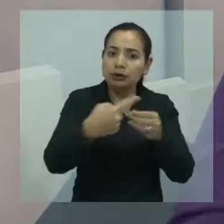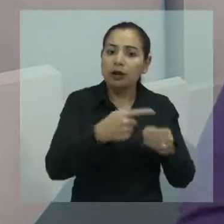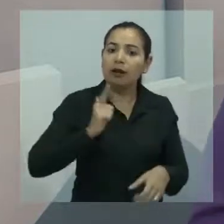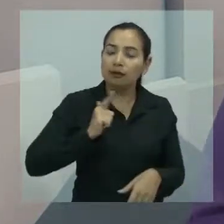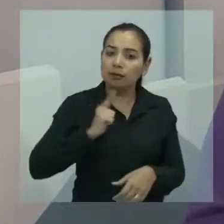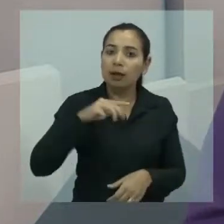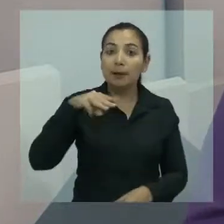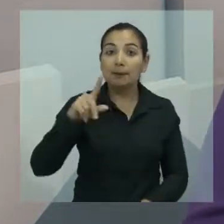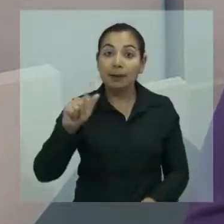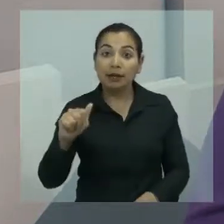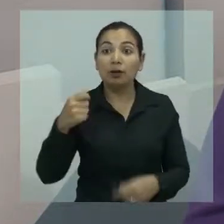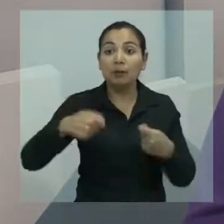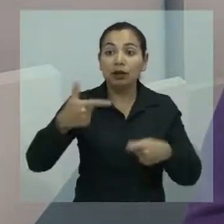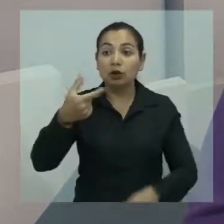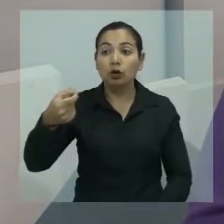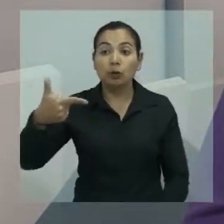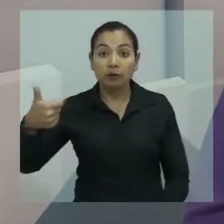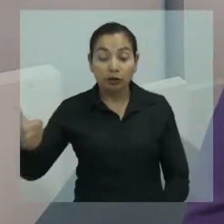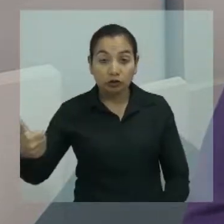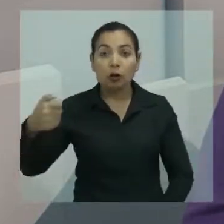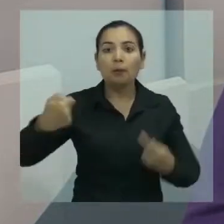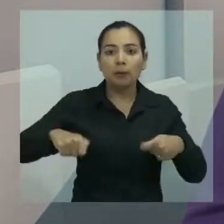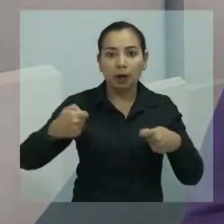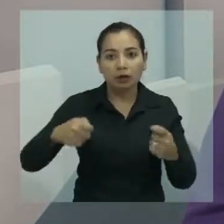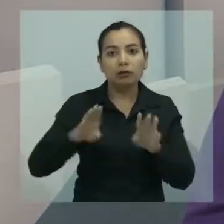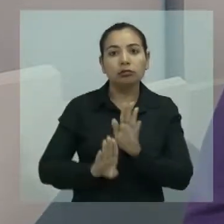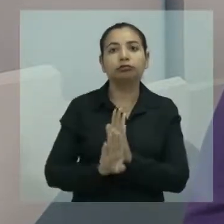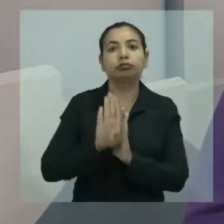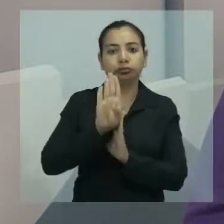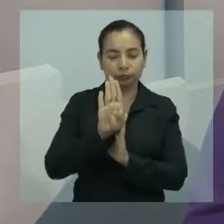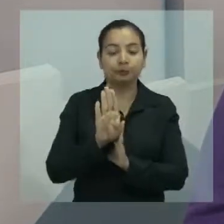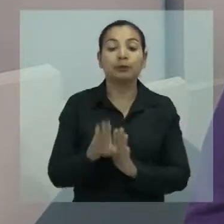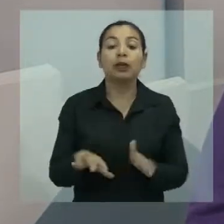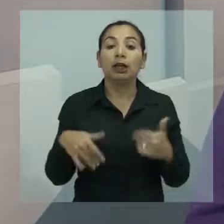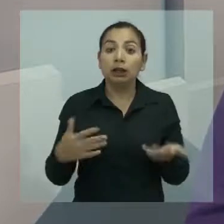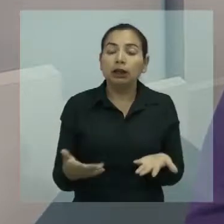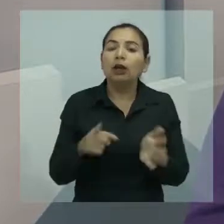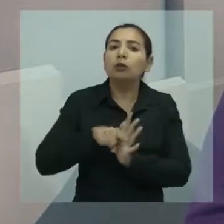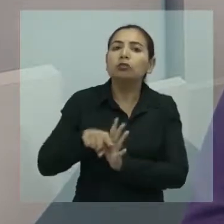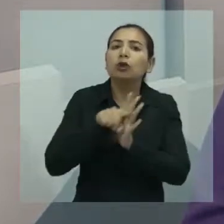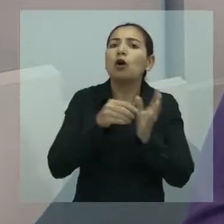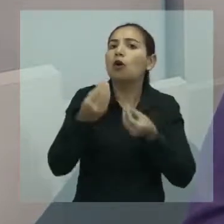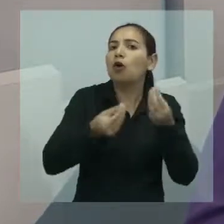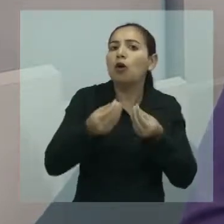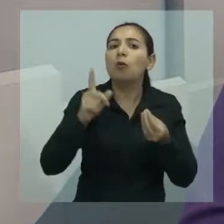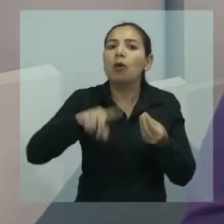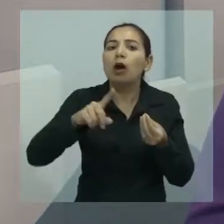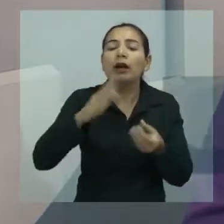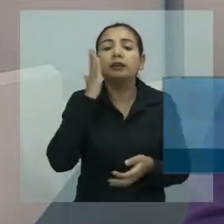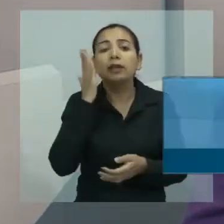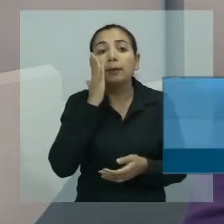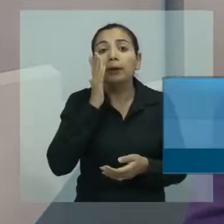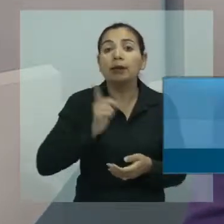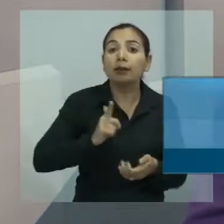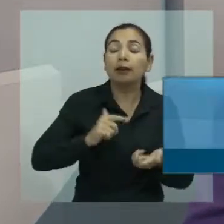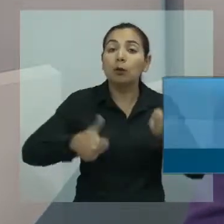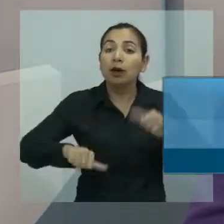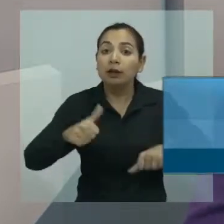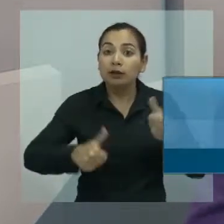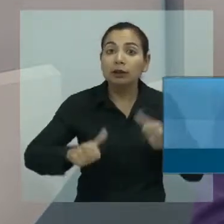e cada escola, cada município recebeu uma meta de projeção até 2021,